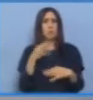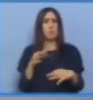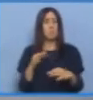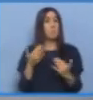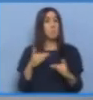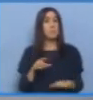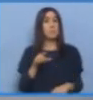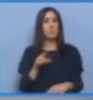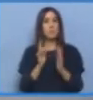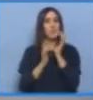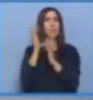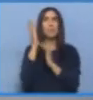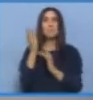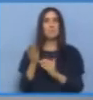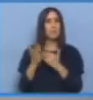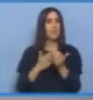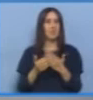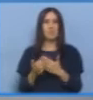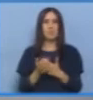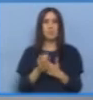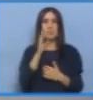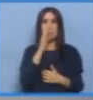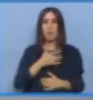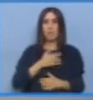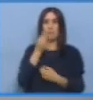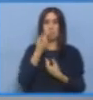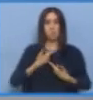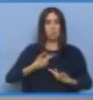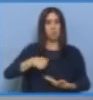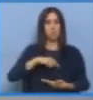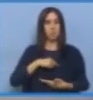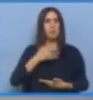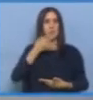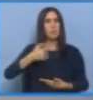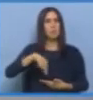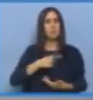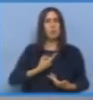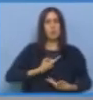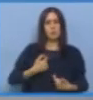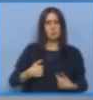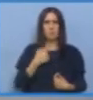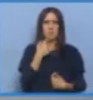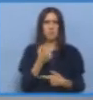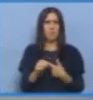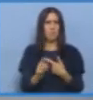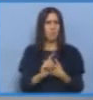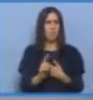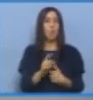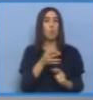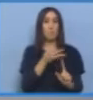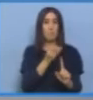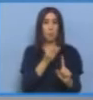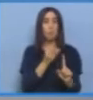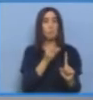Mas isso para Jesus não interessa. E se Ele nos ama como somos e acredita em nós, quem somos nós para dizer que não? Aconteceu com Paulo, que